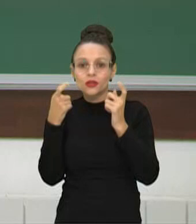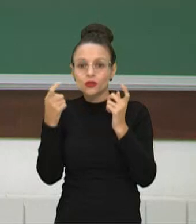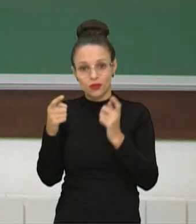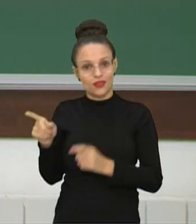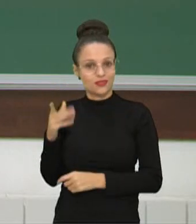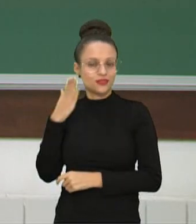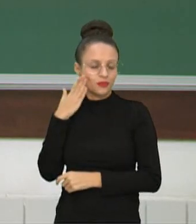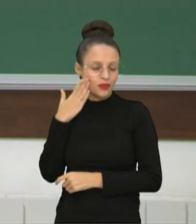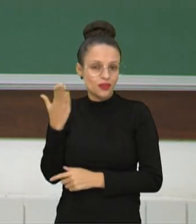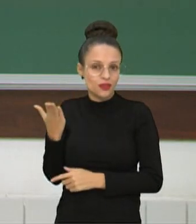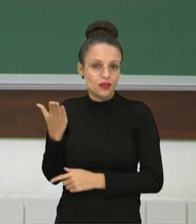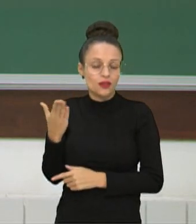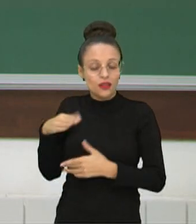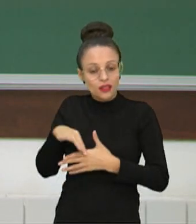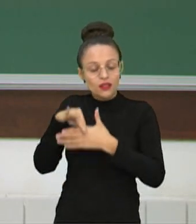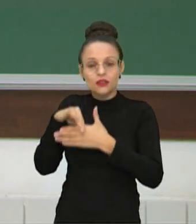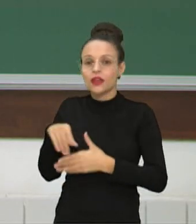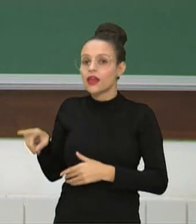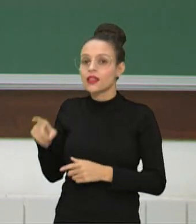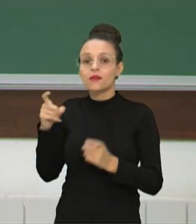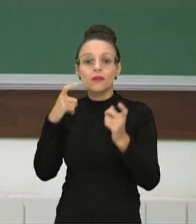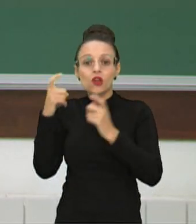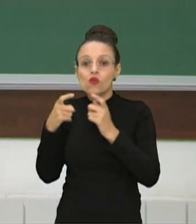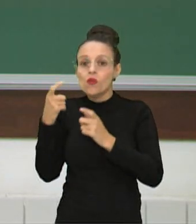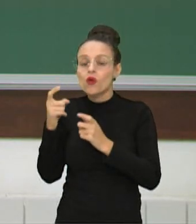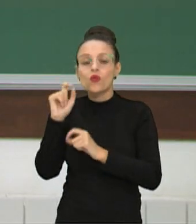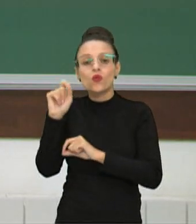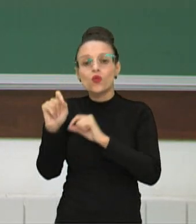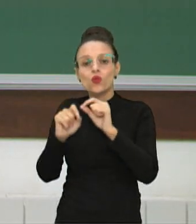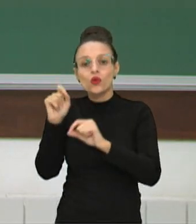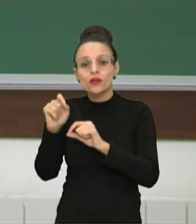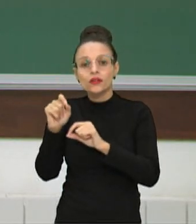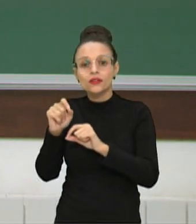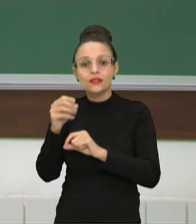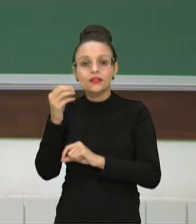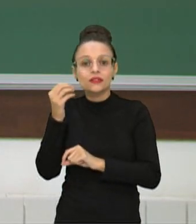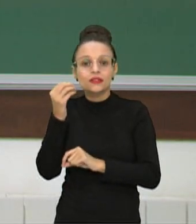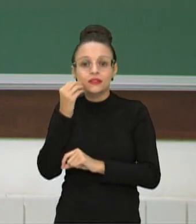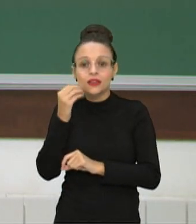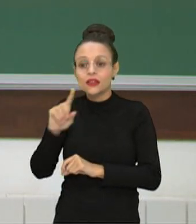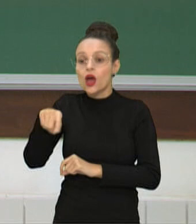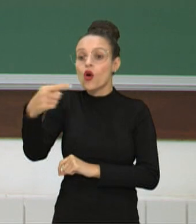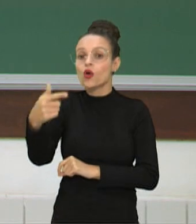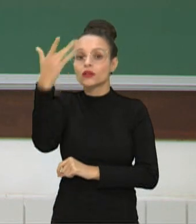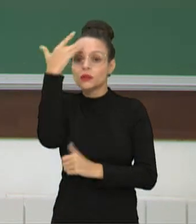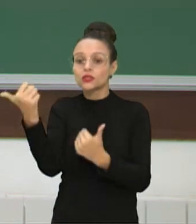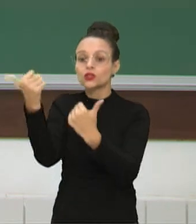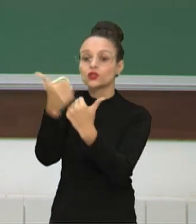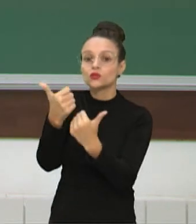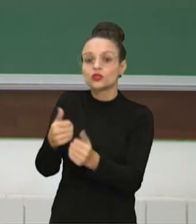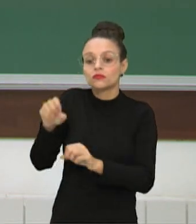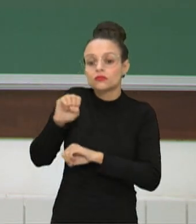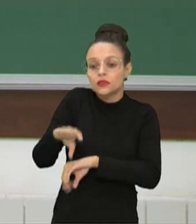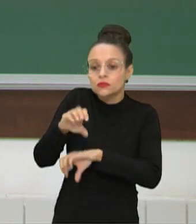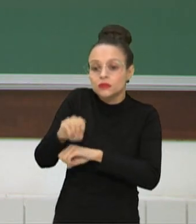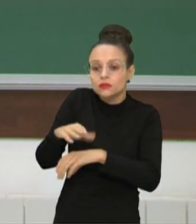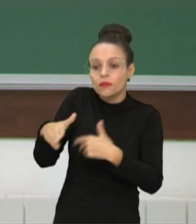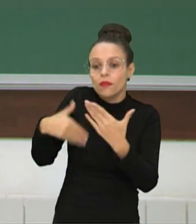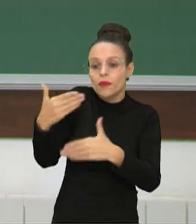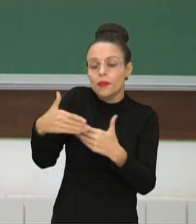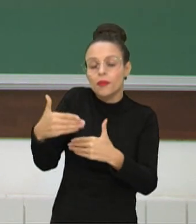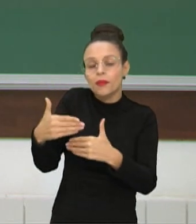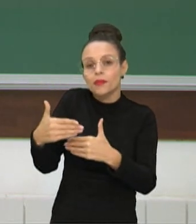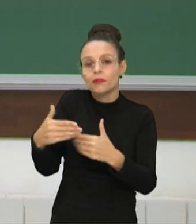deveria saber disso por ser um líder, ele não se preocupou em ter um sucessor à altura